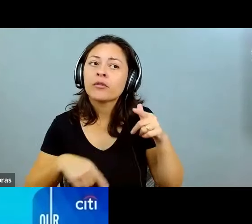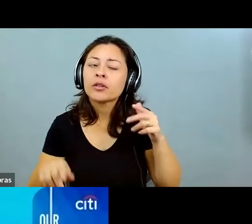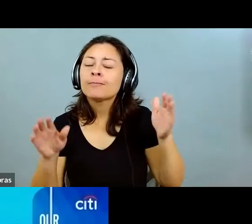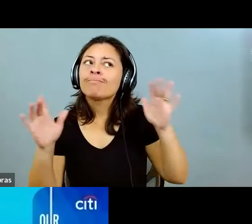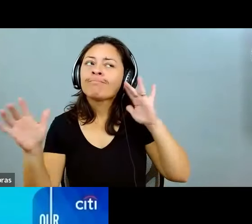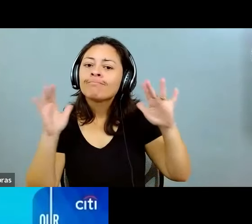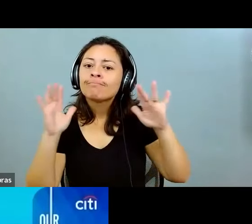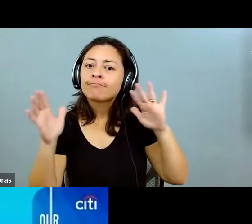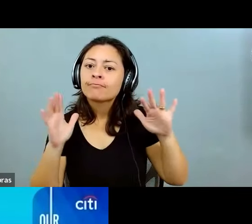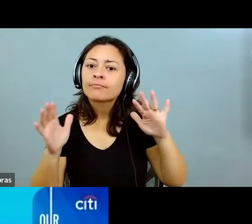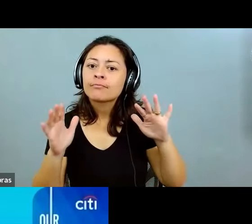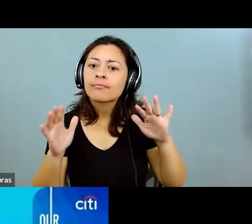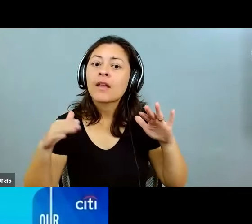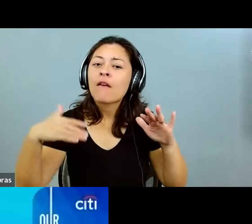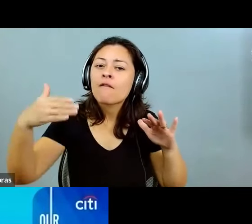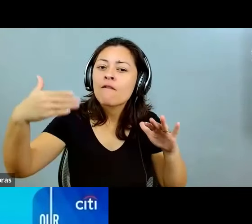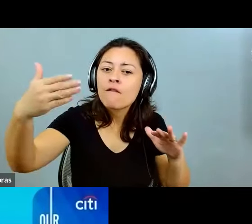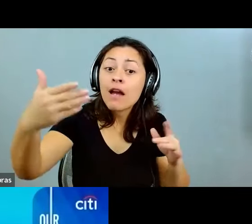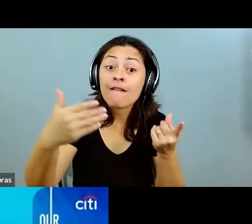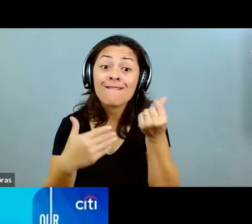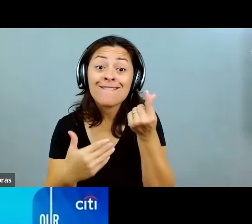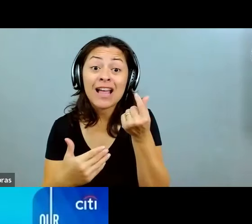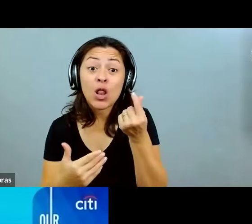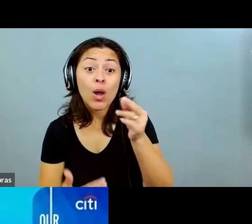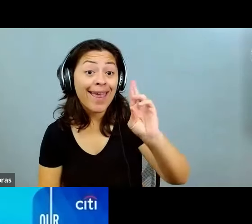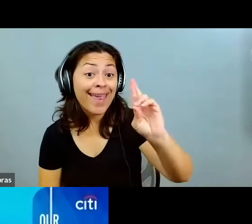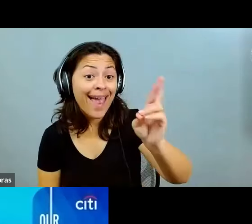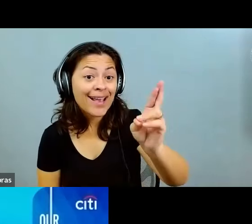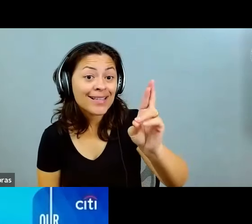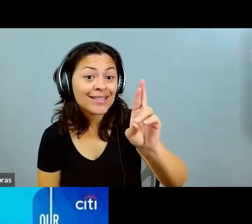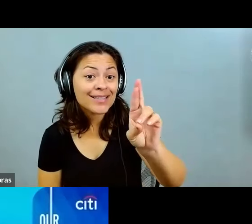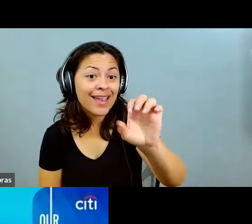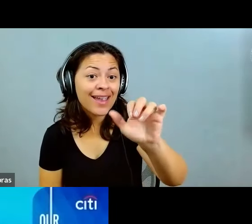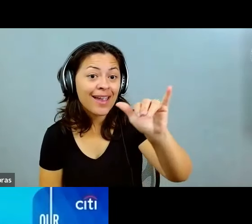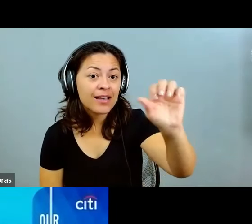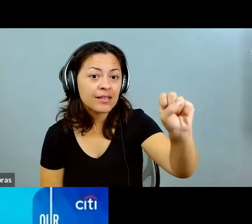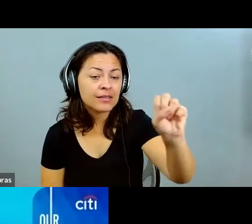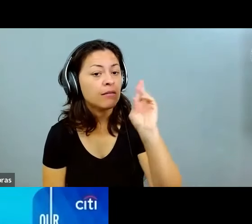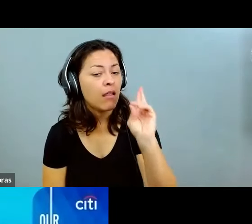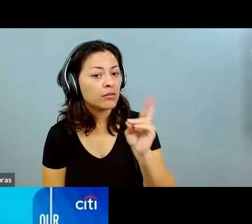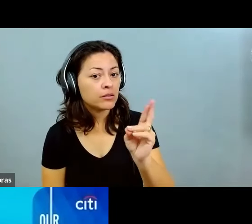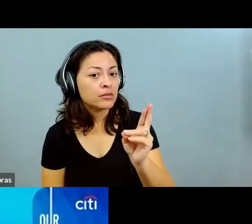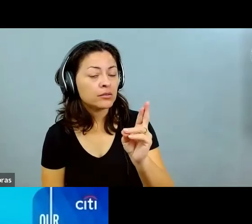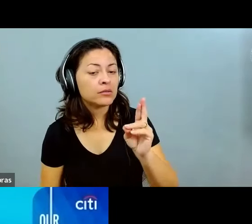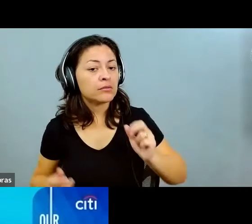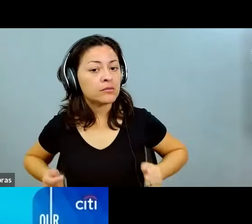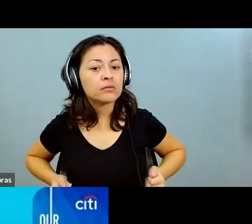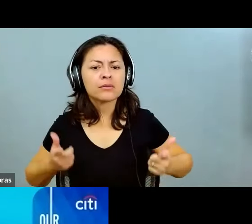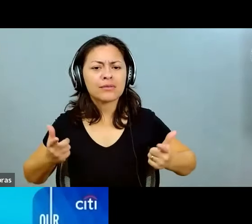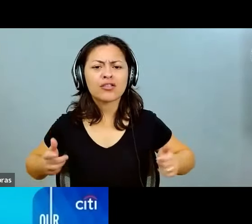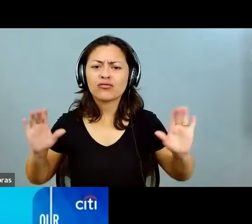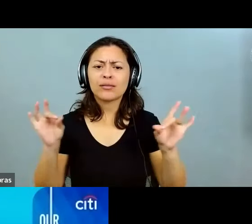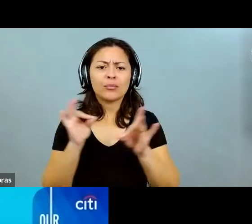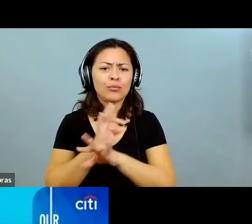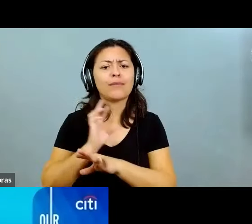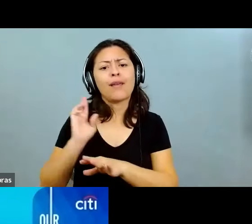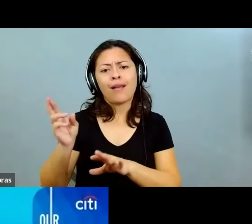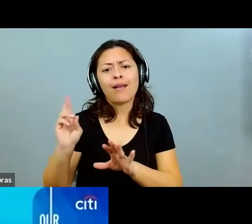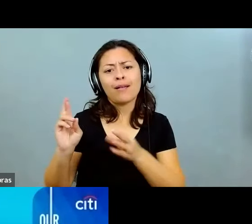de ter um preço em Reais nesse caso nesse caso pensando em reais o custo custo nosso já tá formado em reais